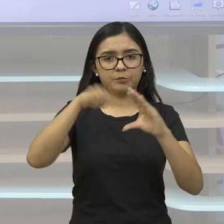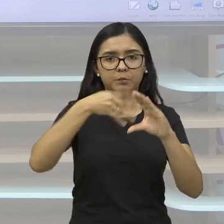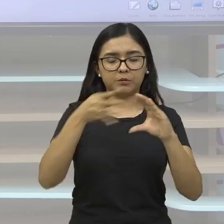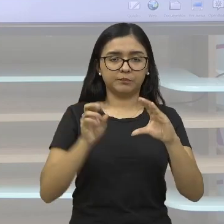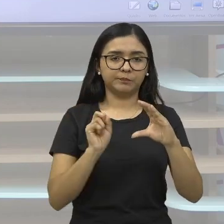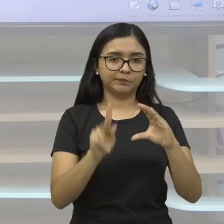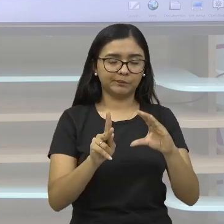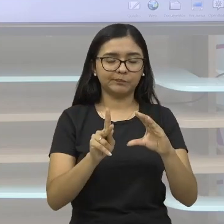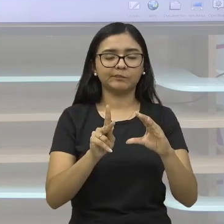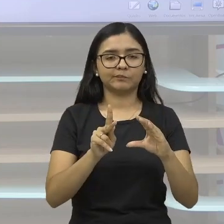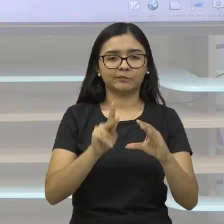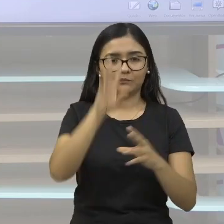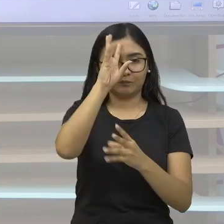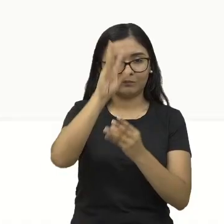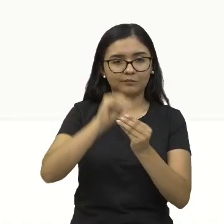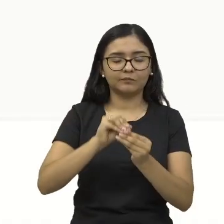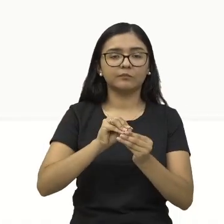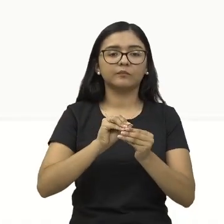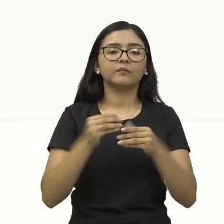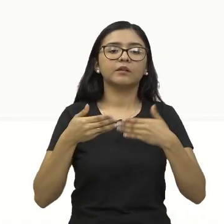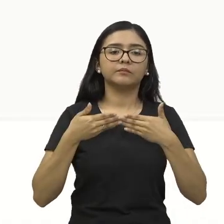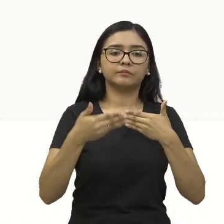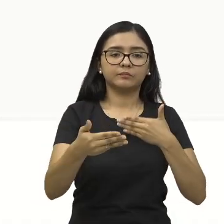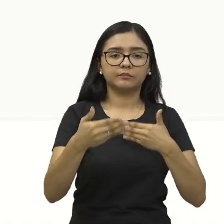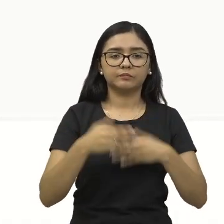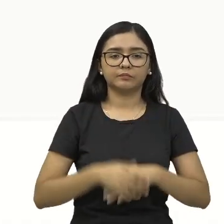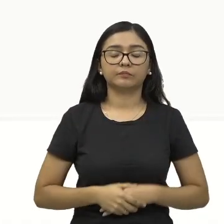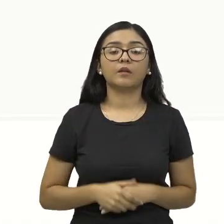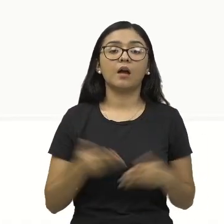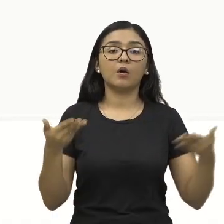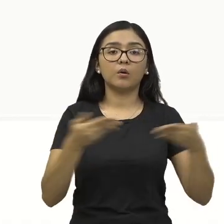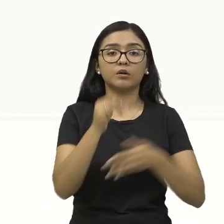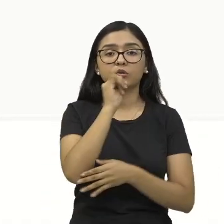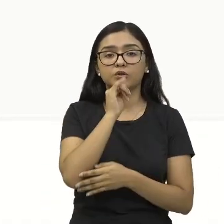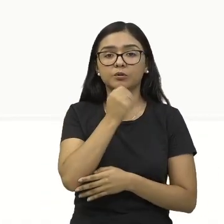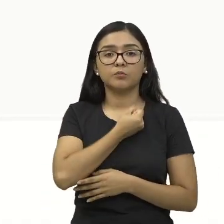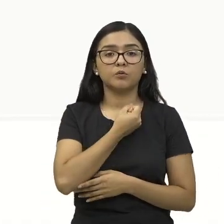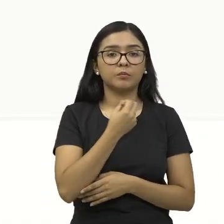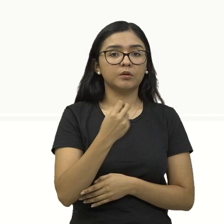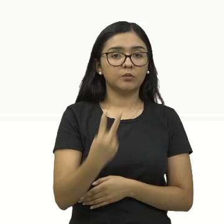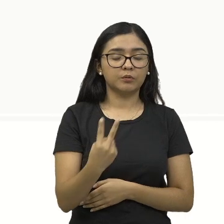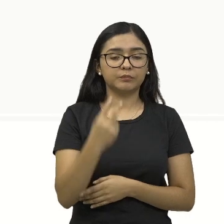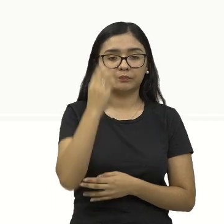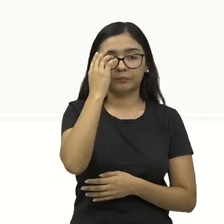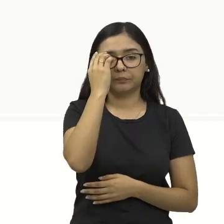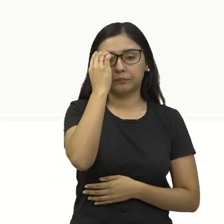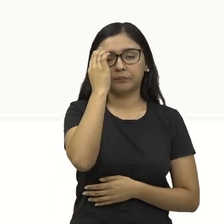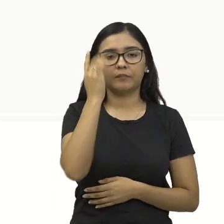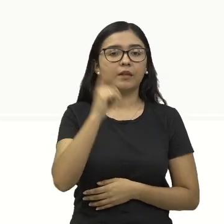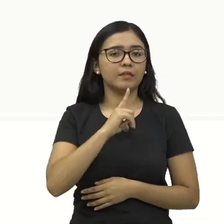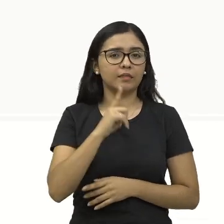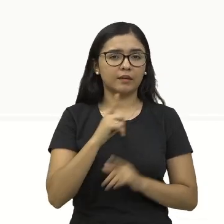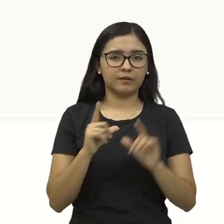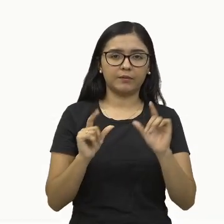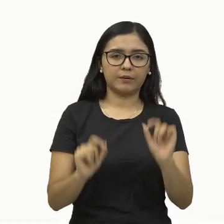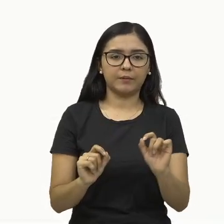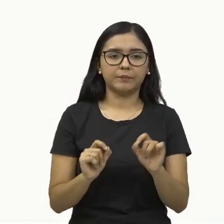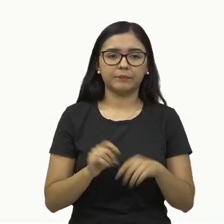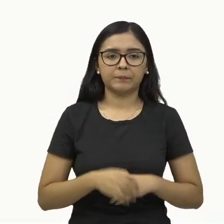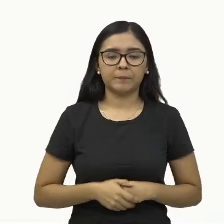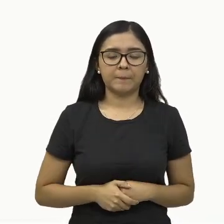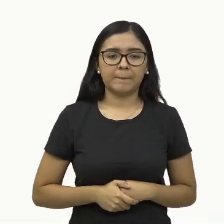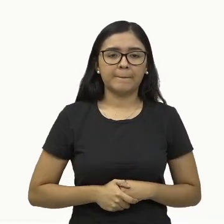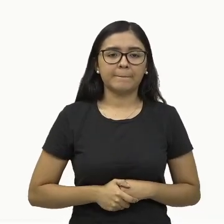beleza? Tranquilo até aí? Então vamos para o nosso exemplo de número 2 agora. Nós já temos aí